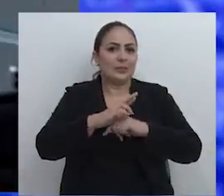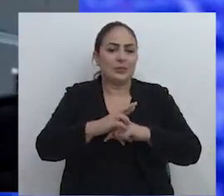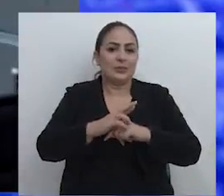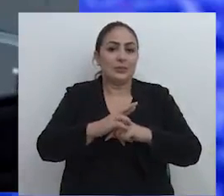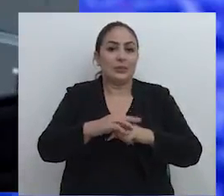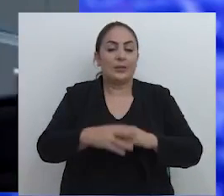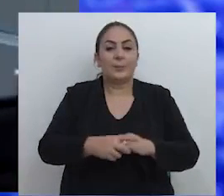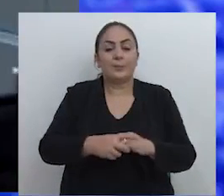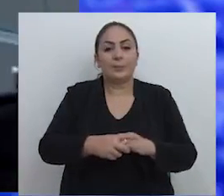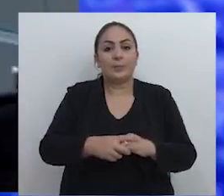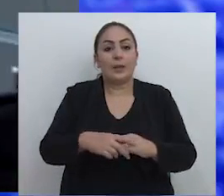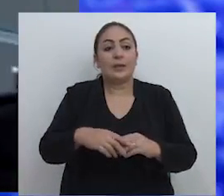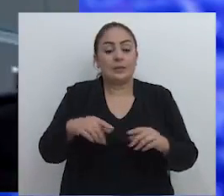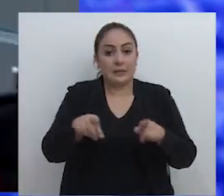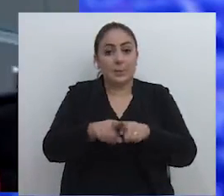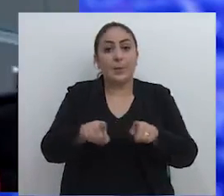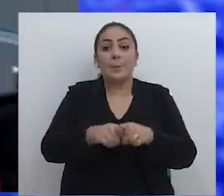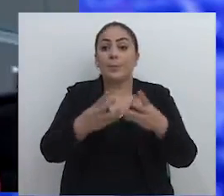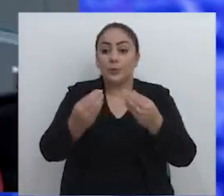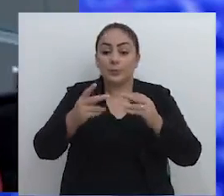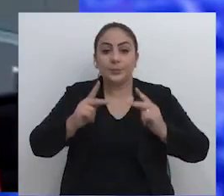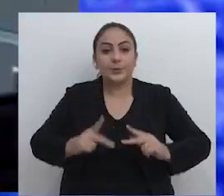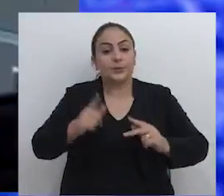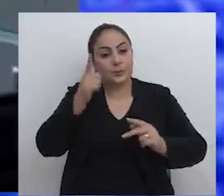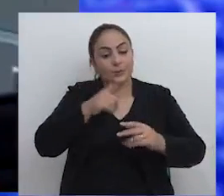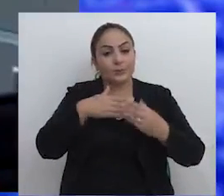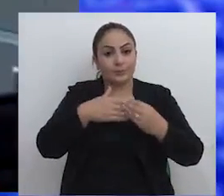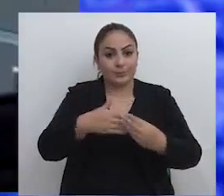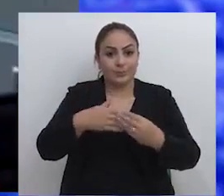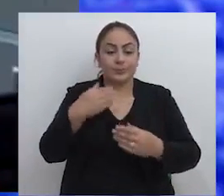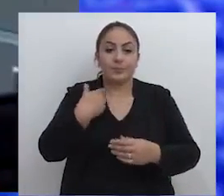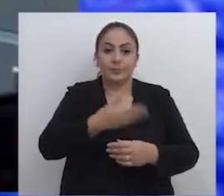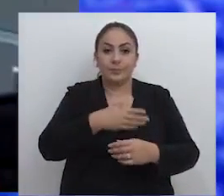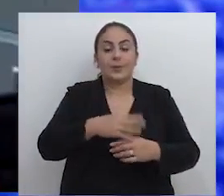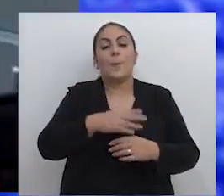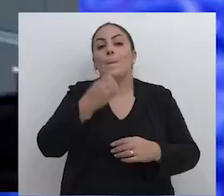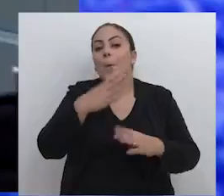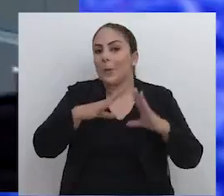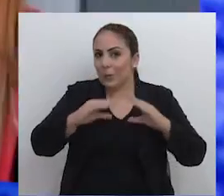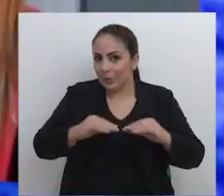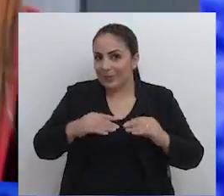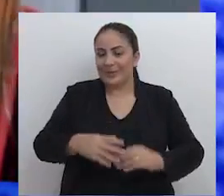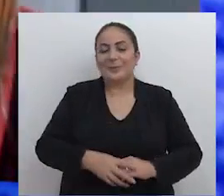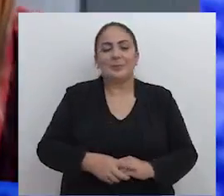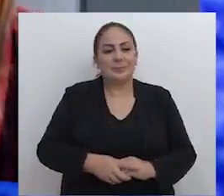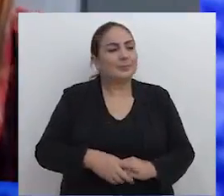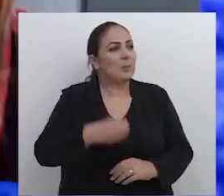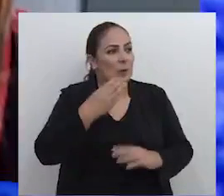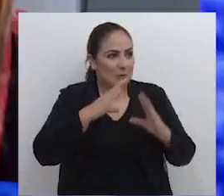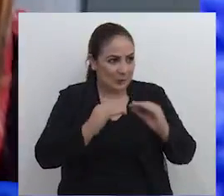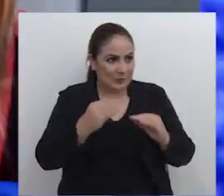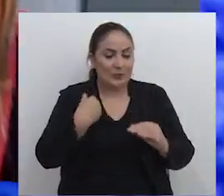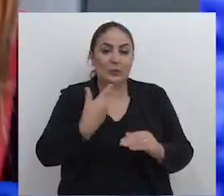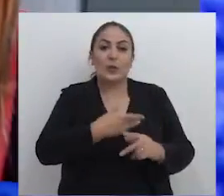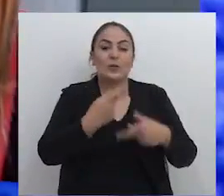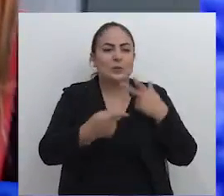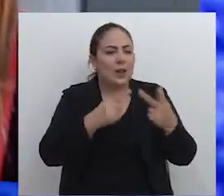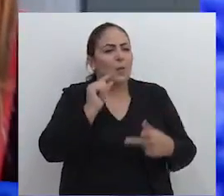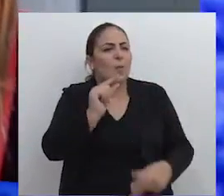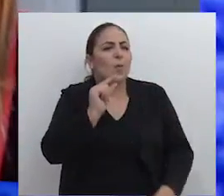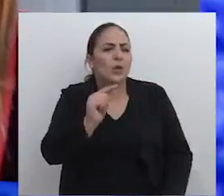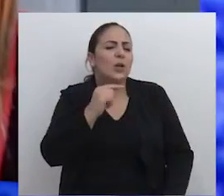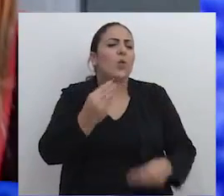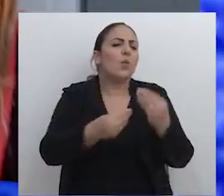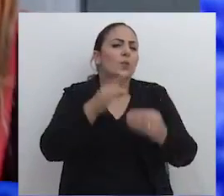benefícios previdenciários e para tantas pessoas que nos acompanham. Também vai meu boa noite. Boa noite. Nós vamos falar então um